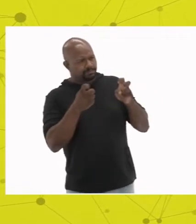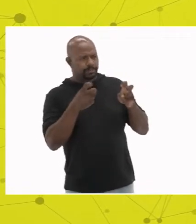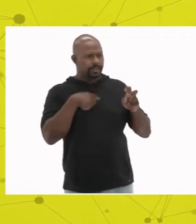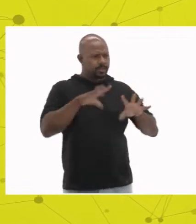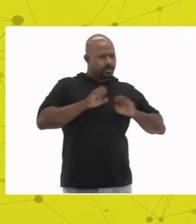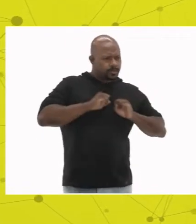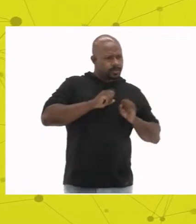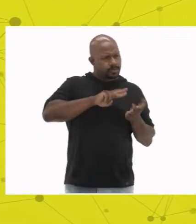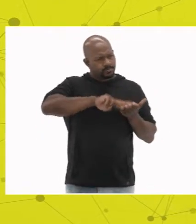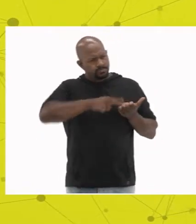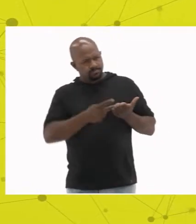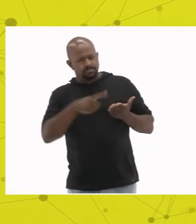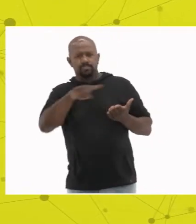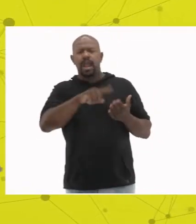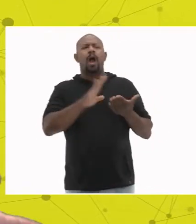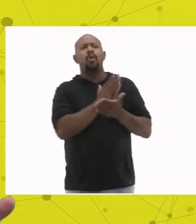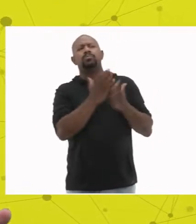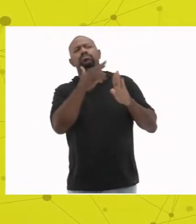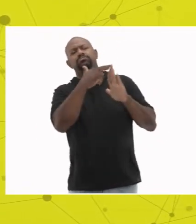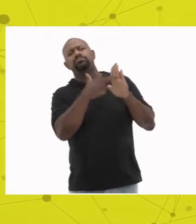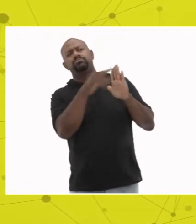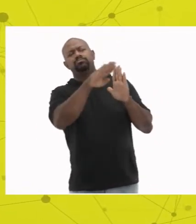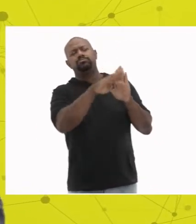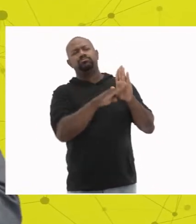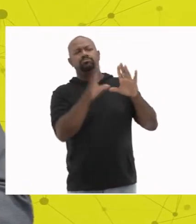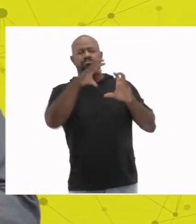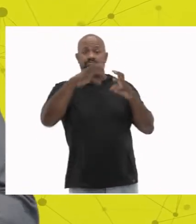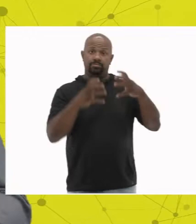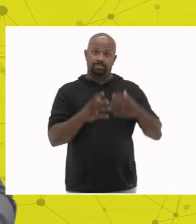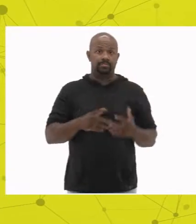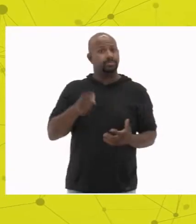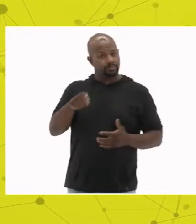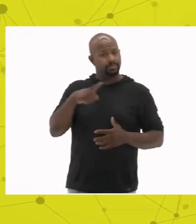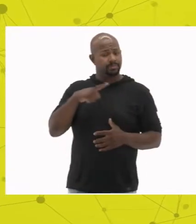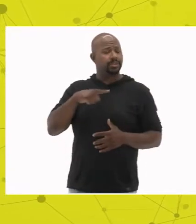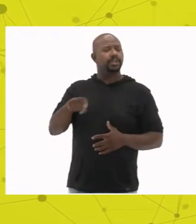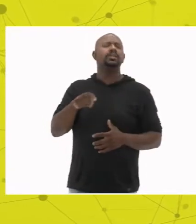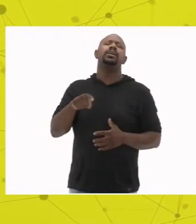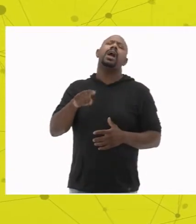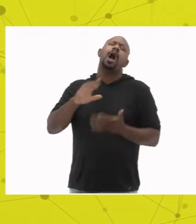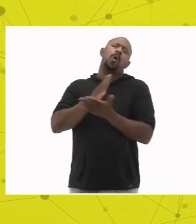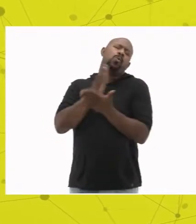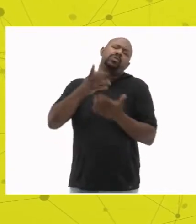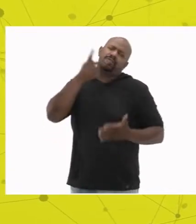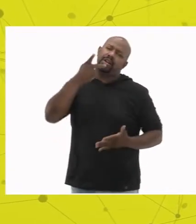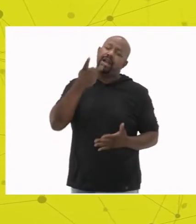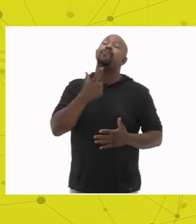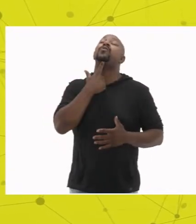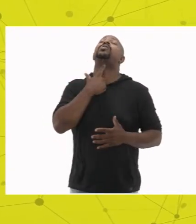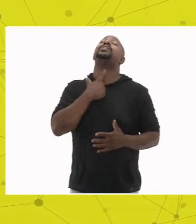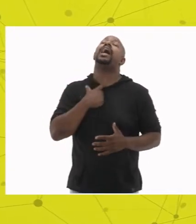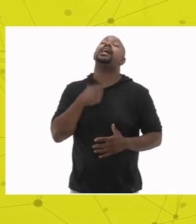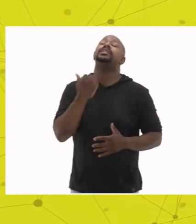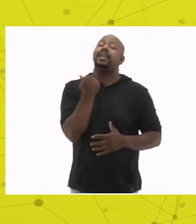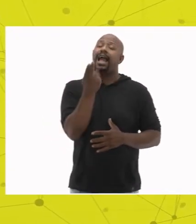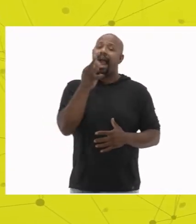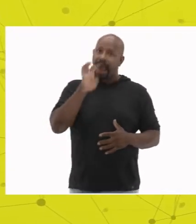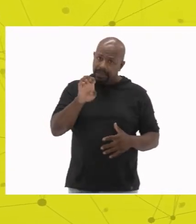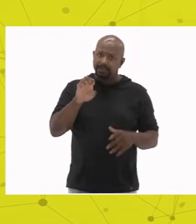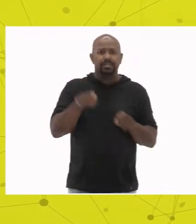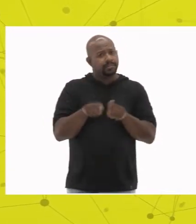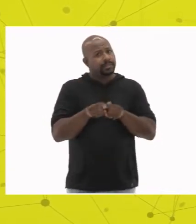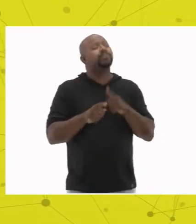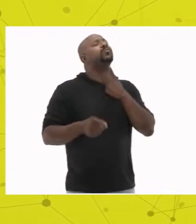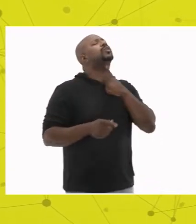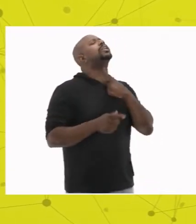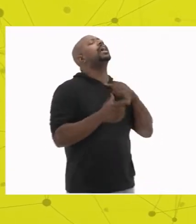reconhecer e interpretar padrões. Tanto quanto temos o que o Alois Riegel chama de vontade de arte, também temos uma vontade de